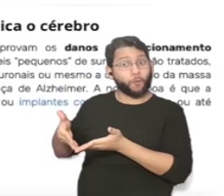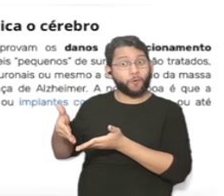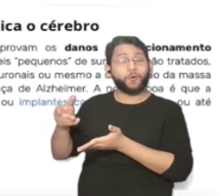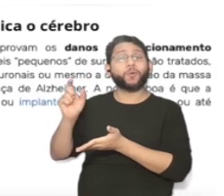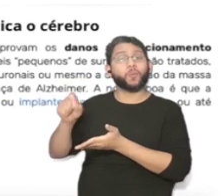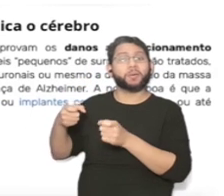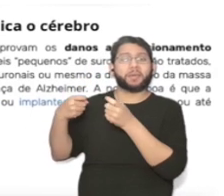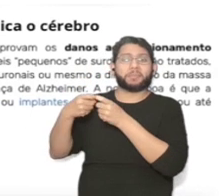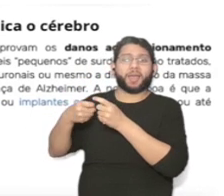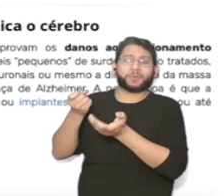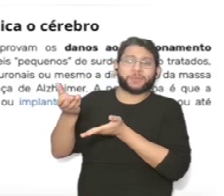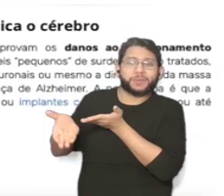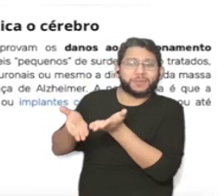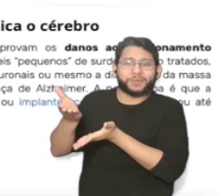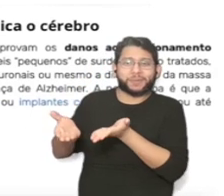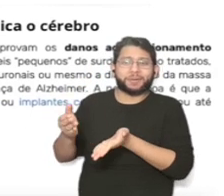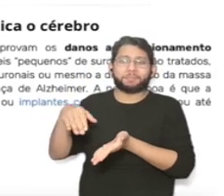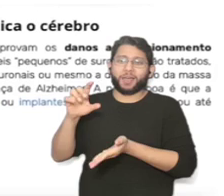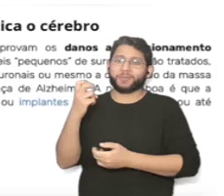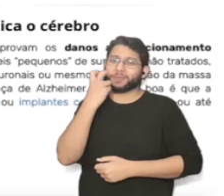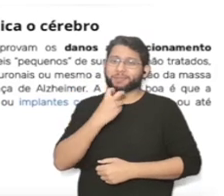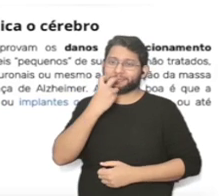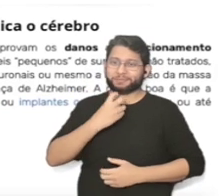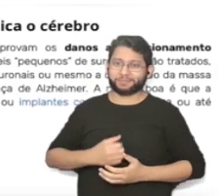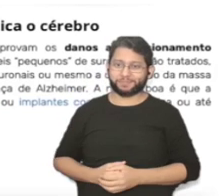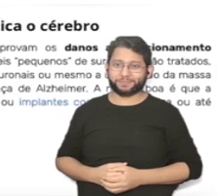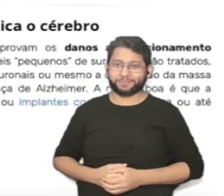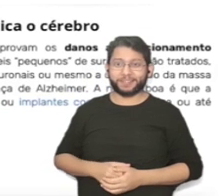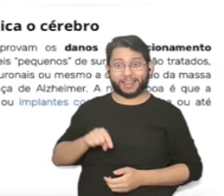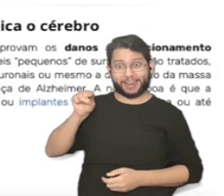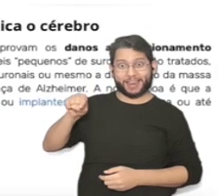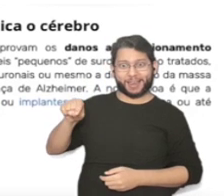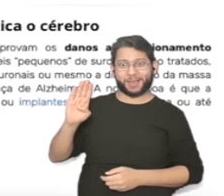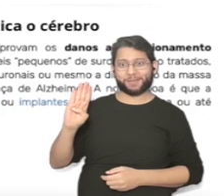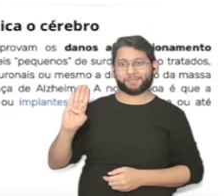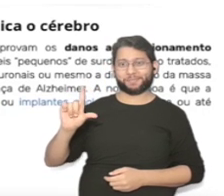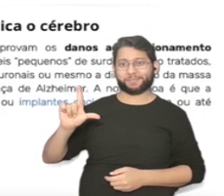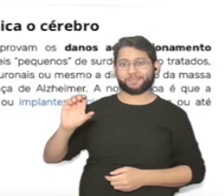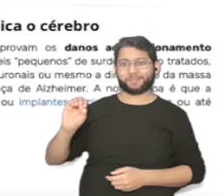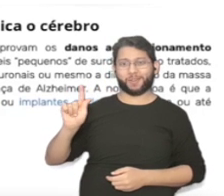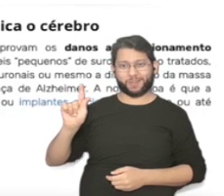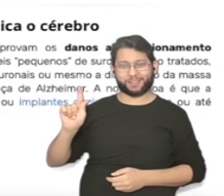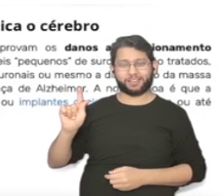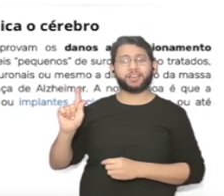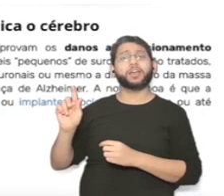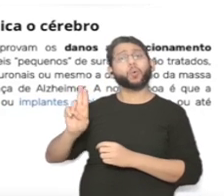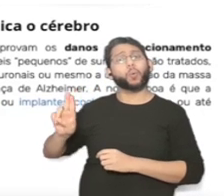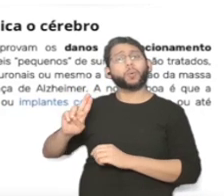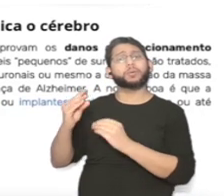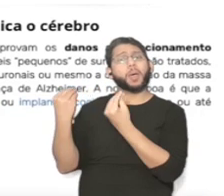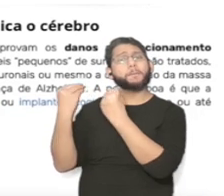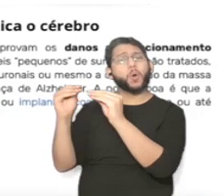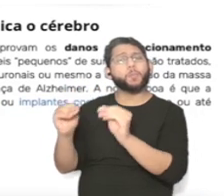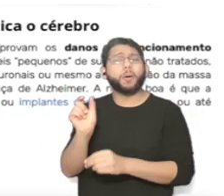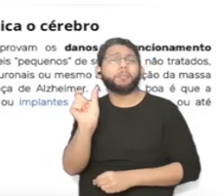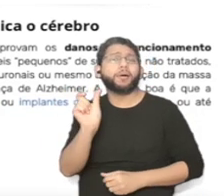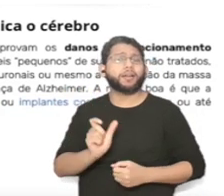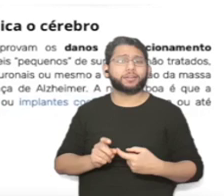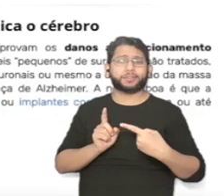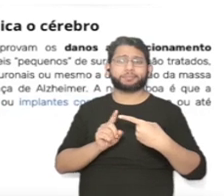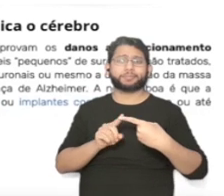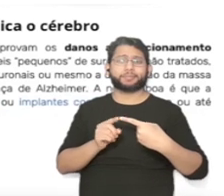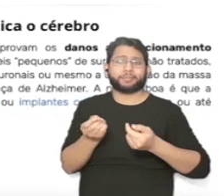mais clínico-patológica, né? No caso da abordagem generalista. No blog, o autor continua, então, além de usar palavras